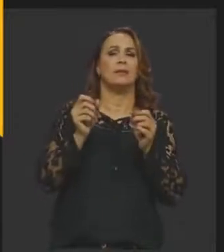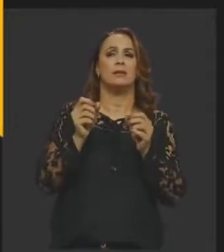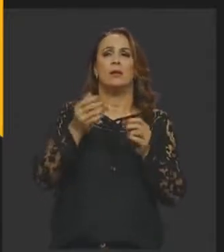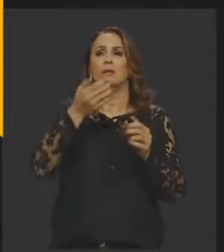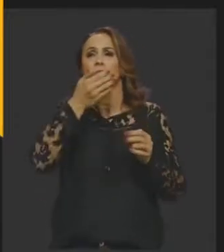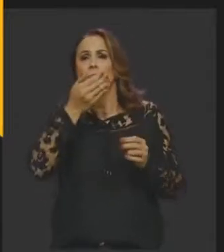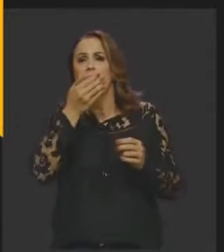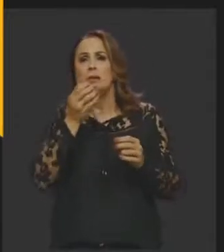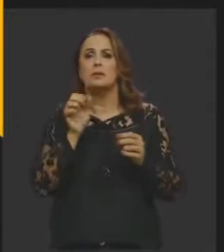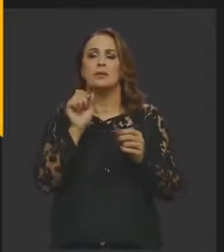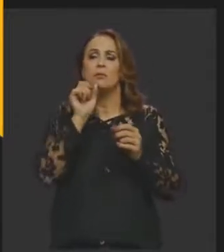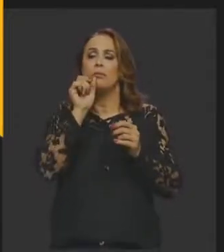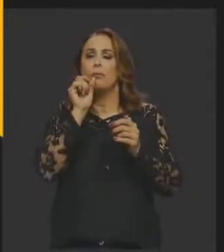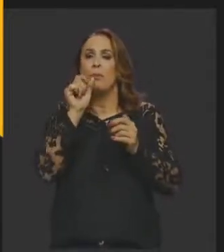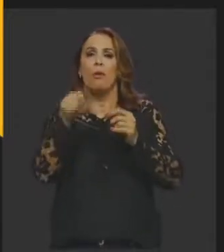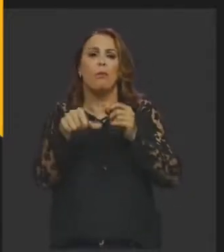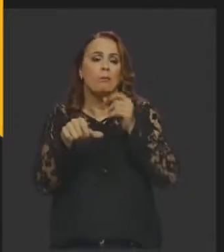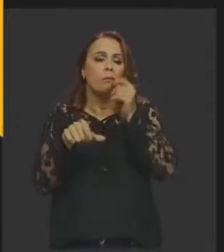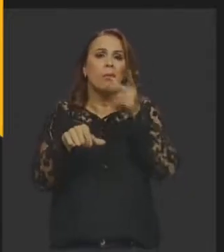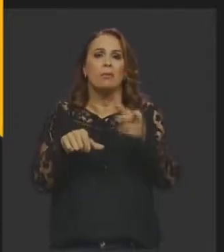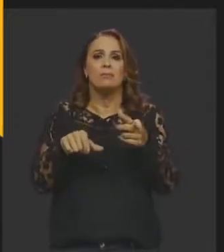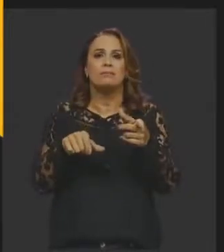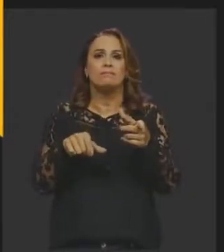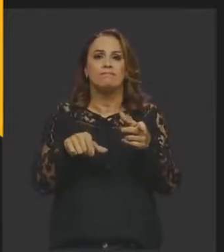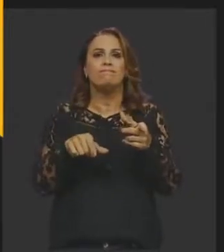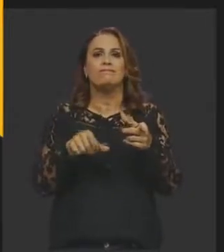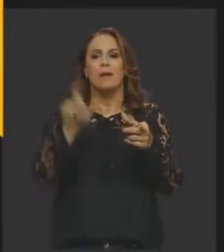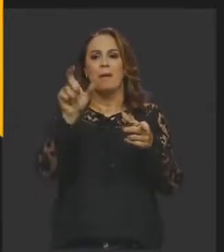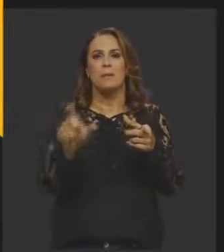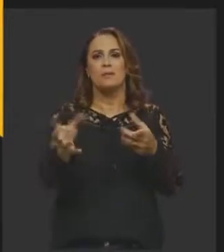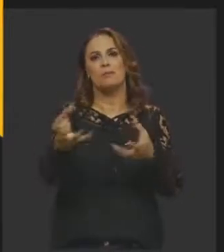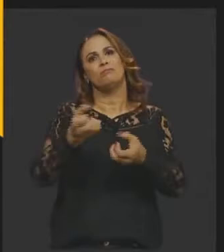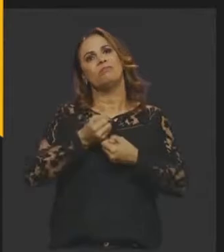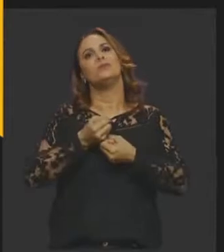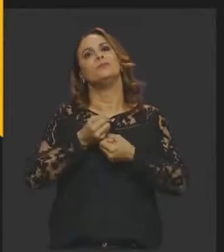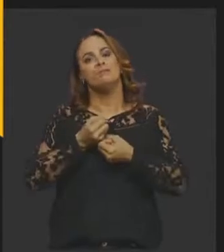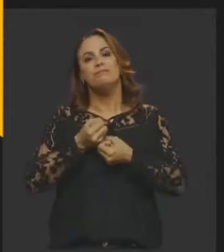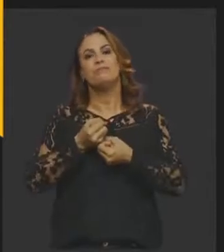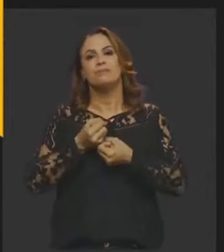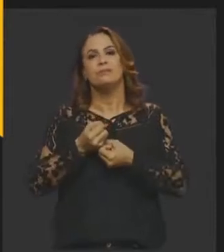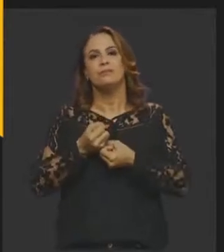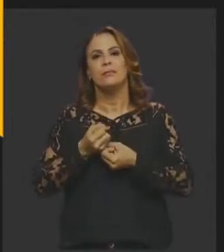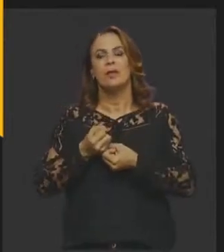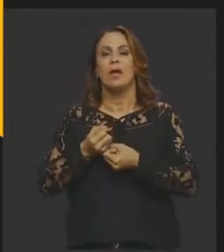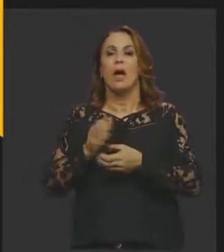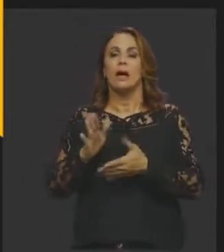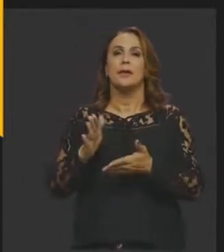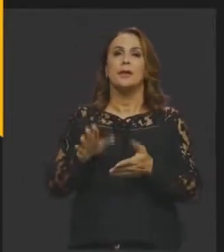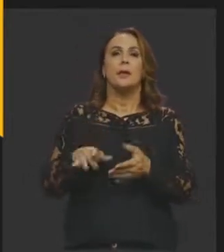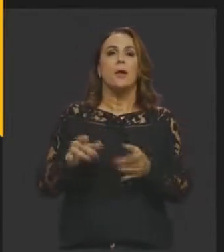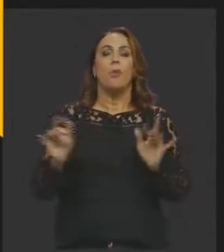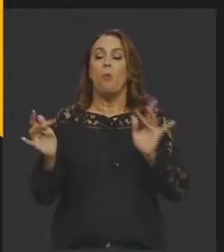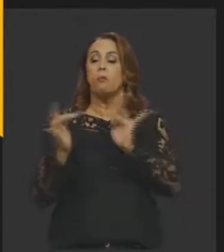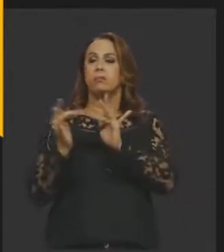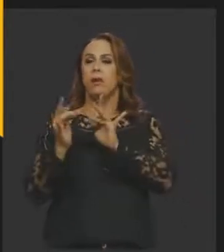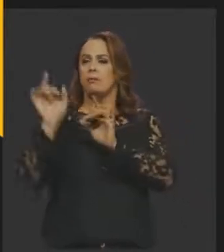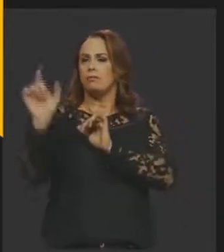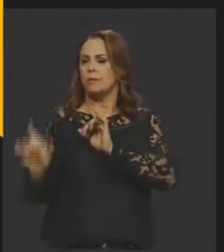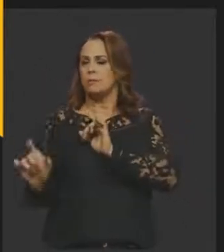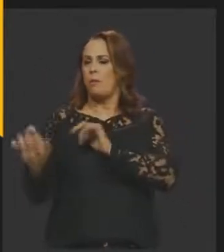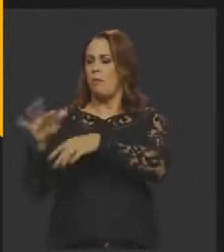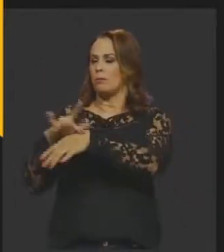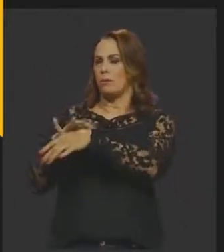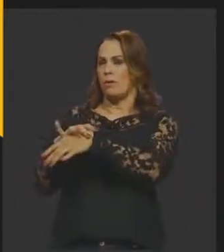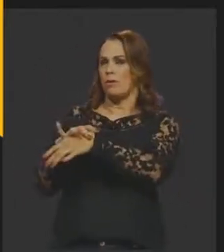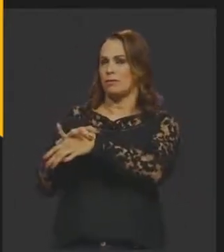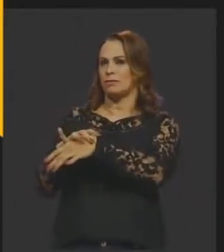você libera. Os sintomas aparecem aí por volta de 10 a 14 dias, com tosse, coriza, olhos